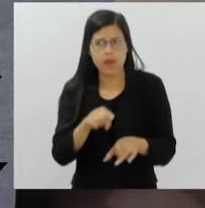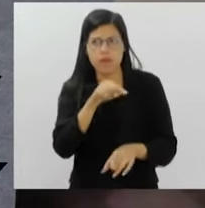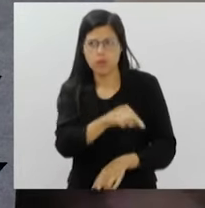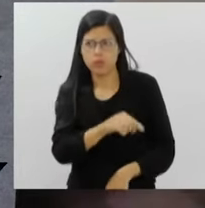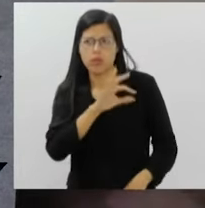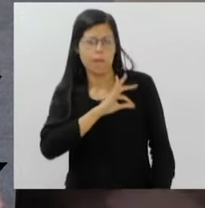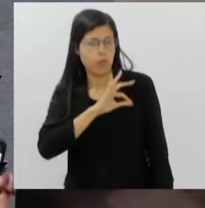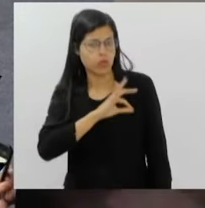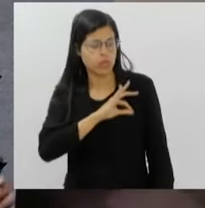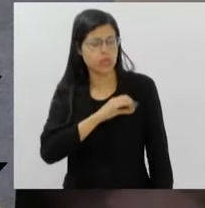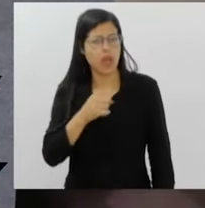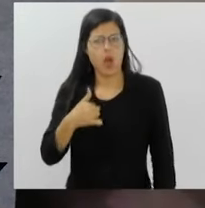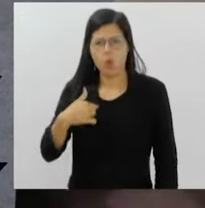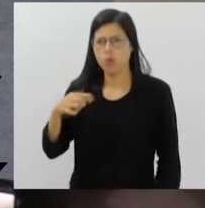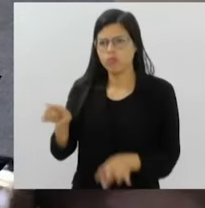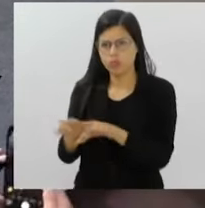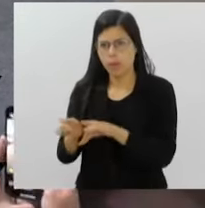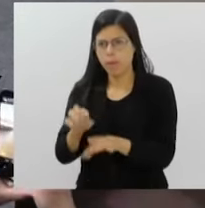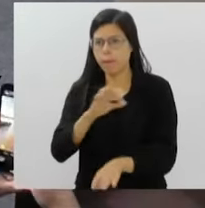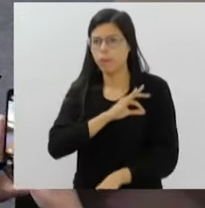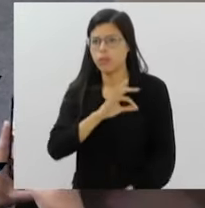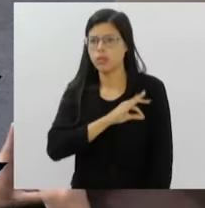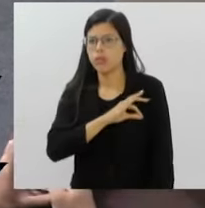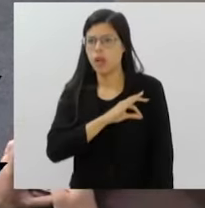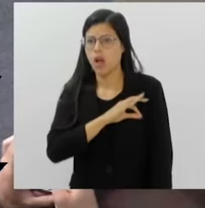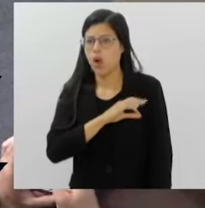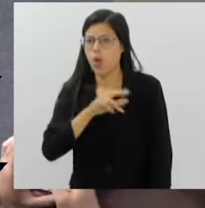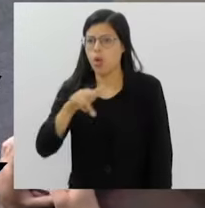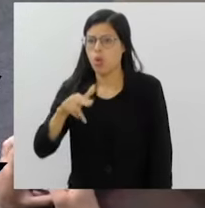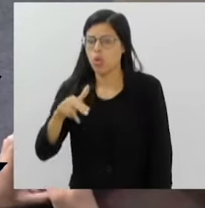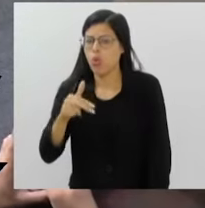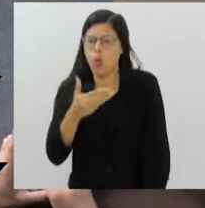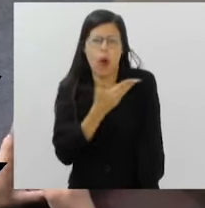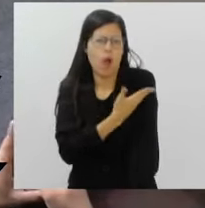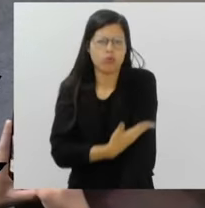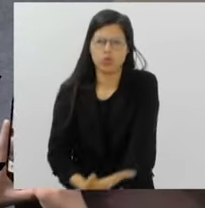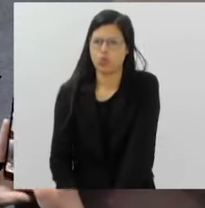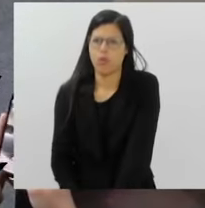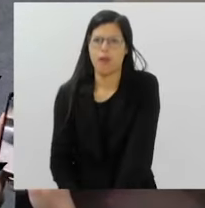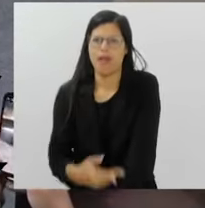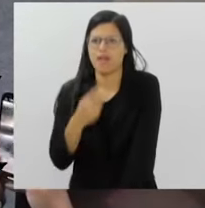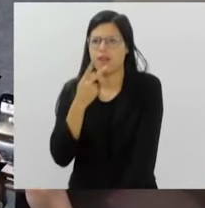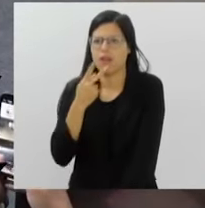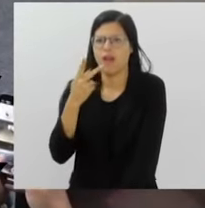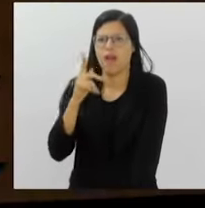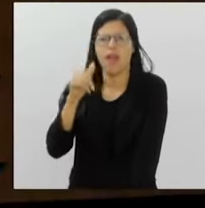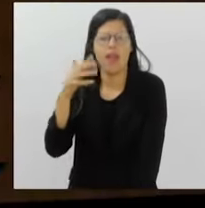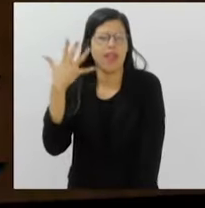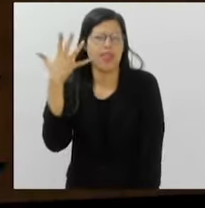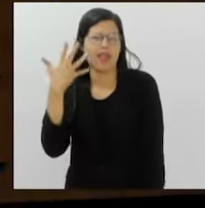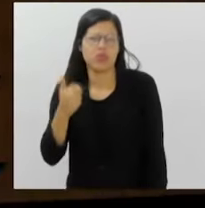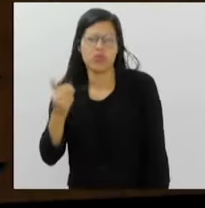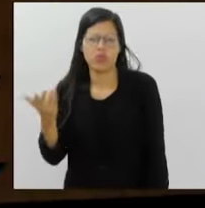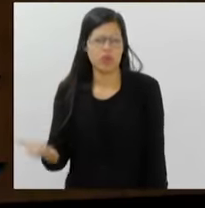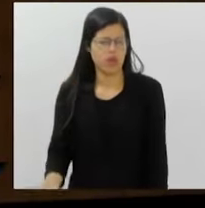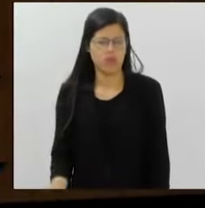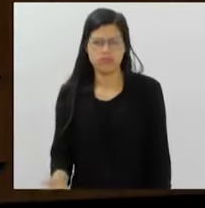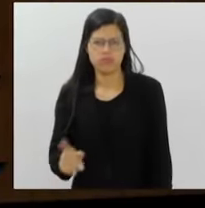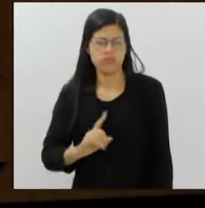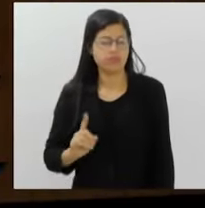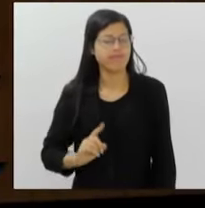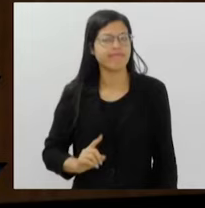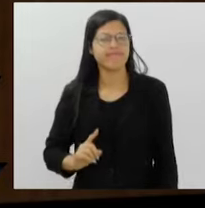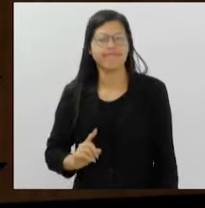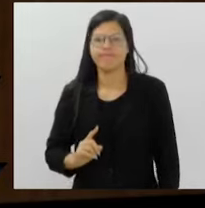enquanto policial. Eu nunca vou me acostumar, eu nunca vou naturalizar isso. Só quem passa sabe, não dá